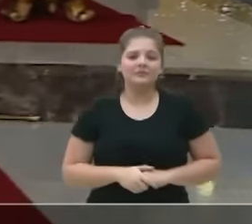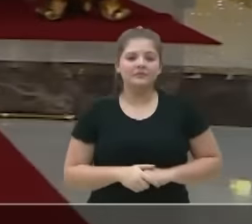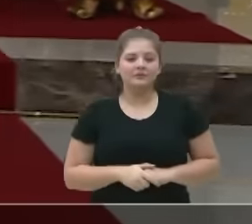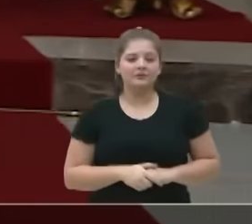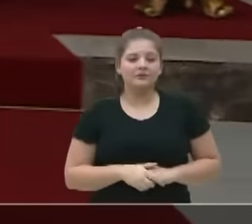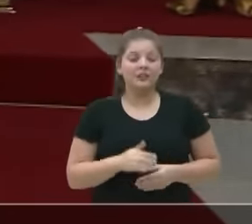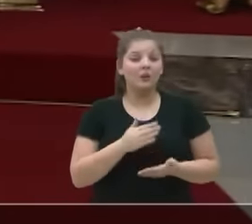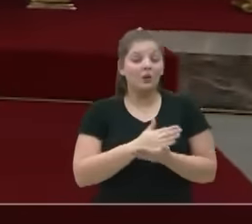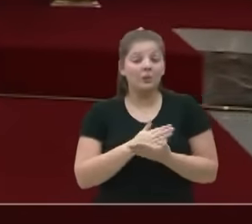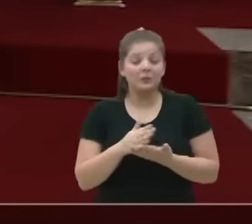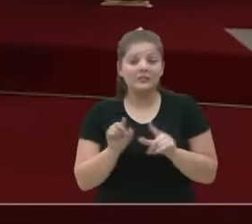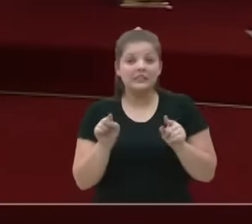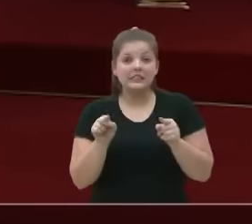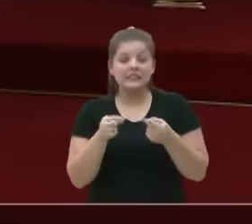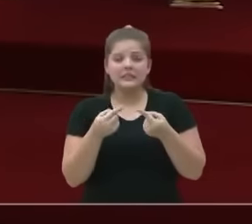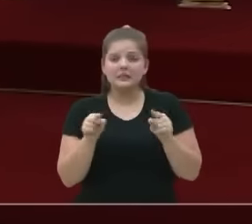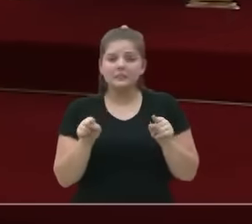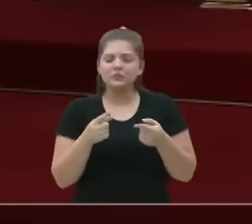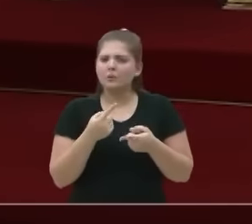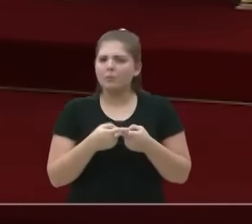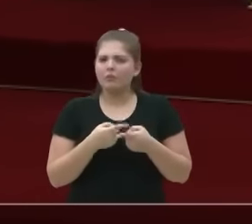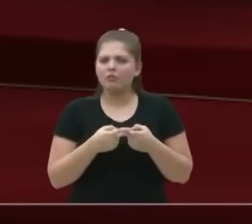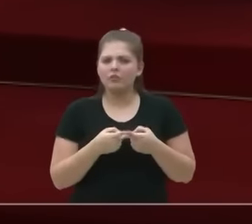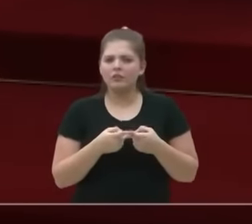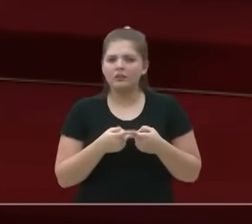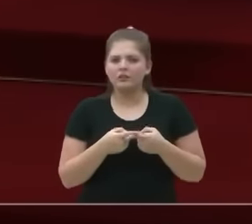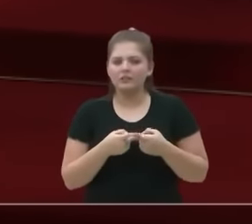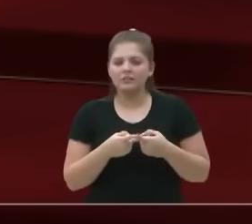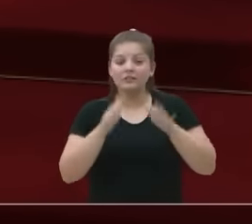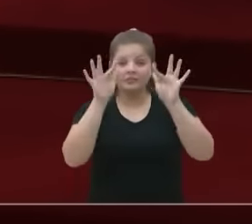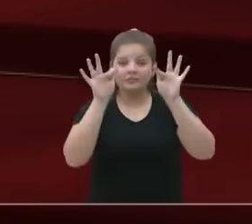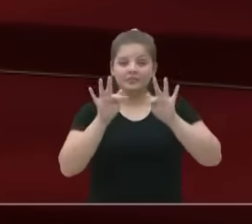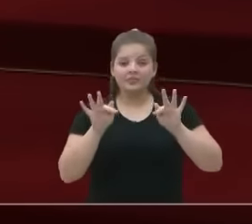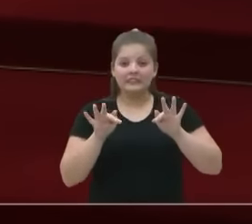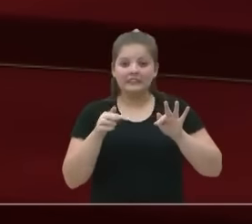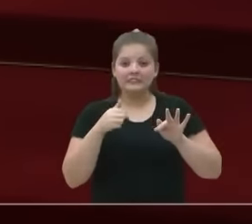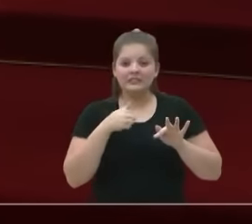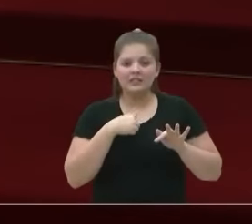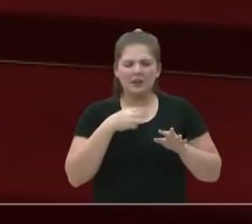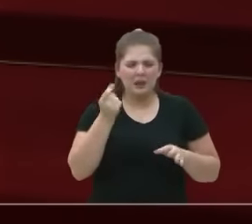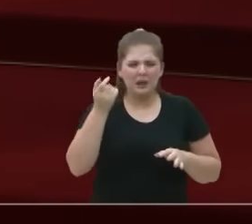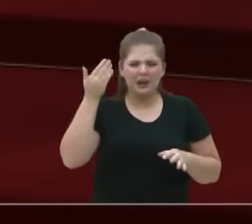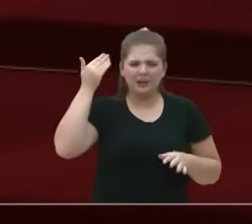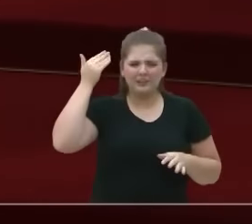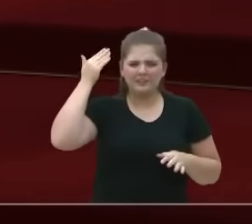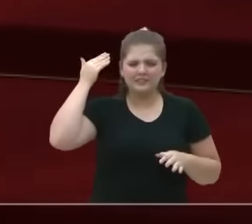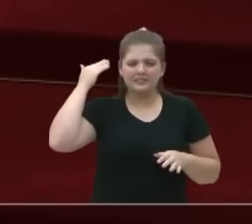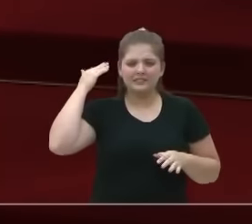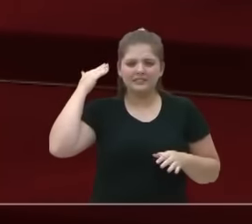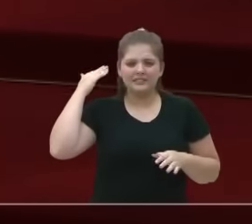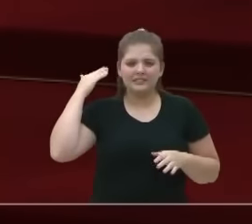Eu começo com essa música que eu tive a felicidade de gravar lá atrás, Sinais do